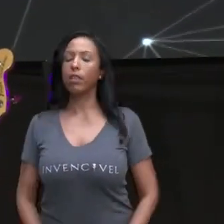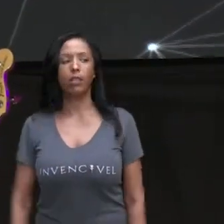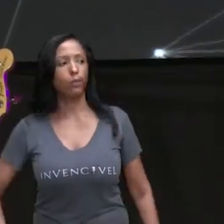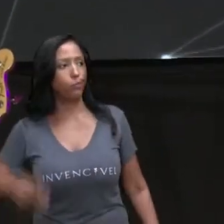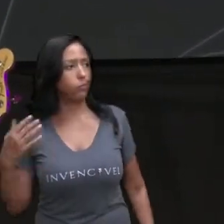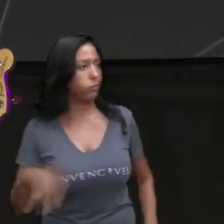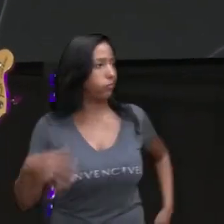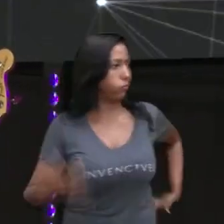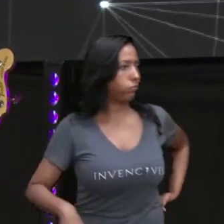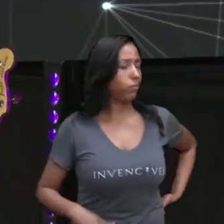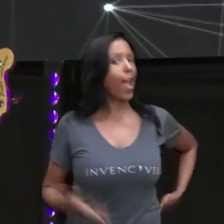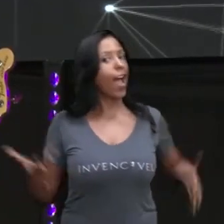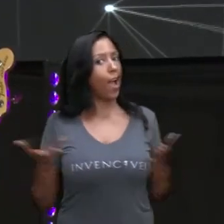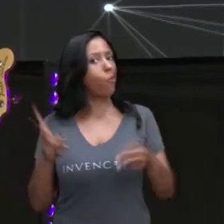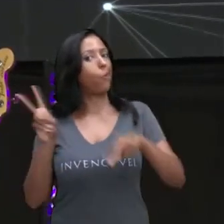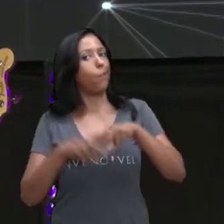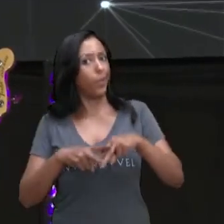Deus,